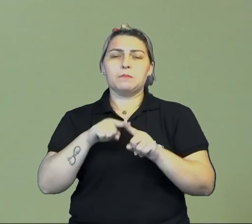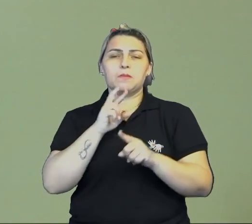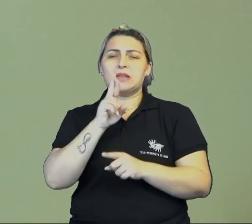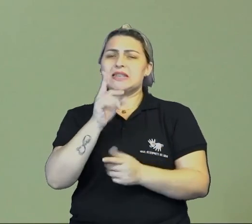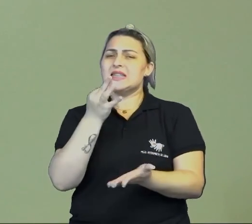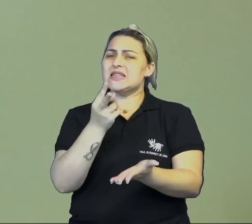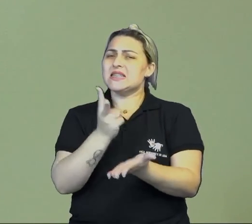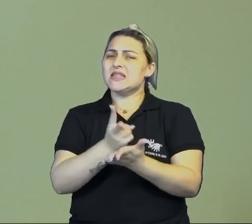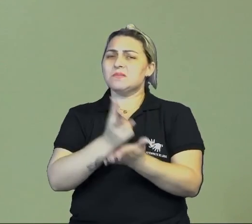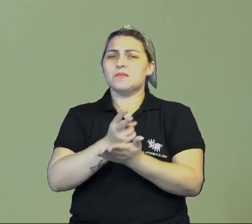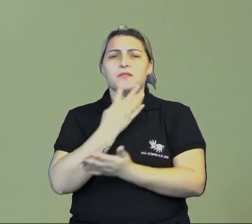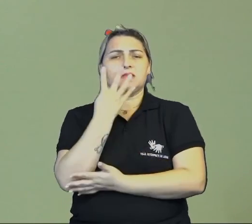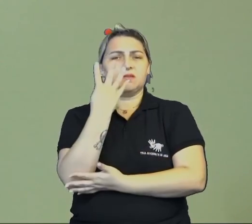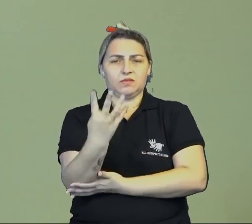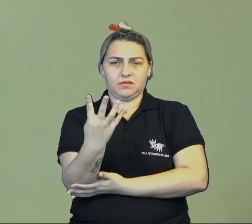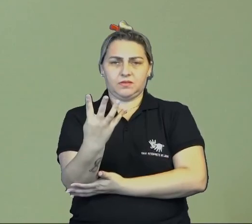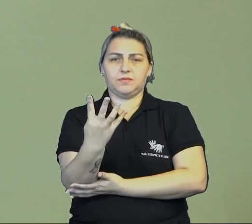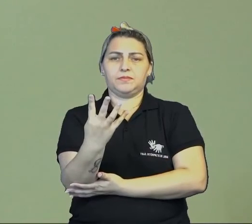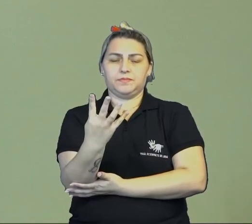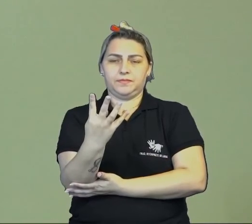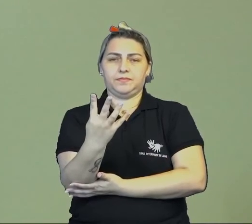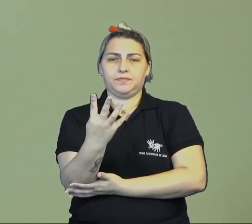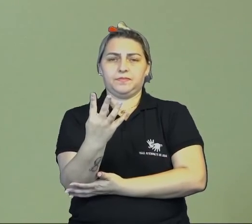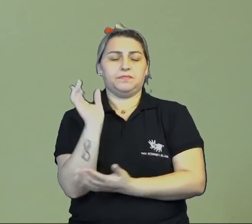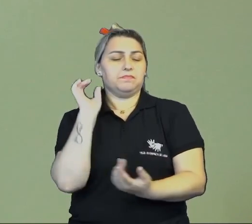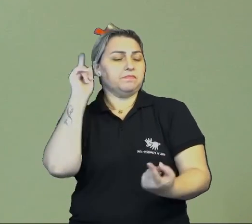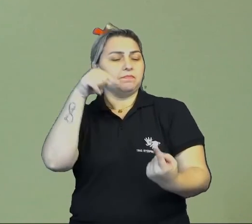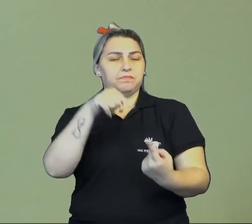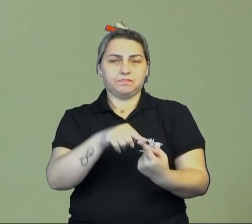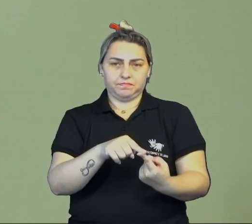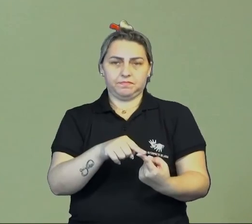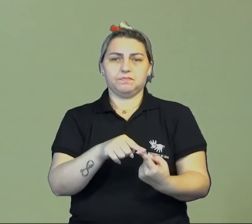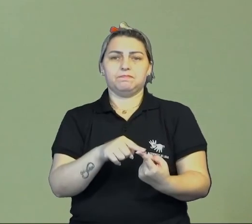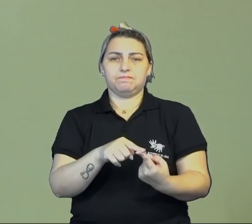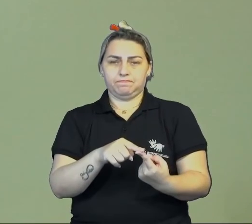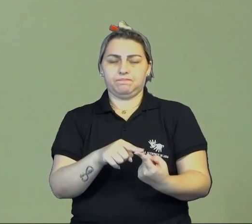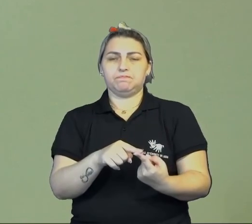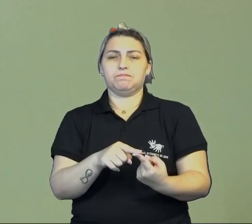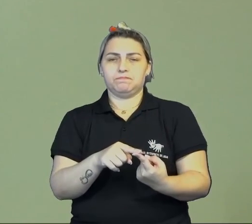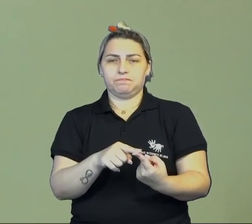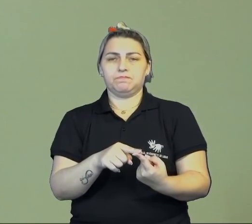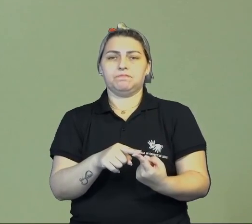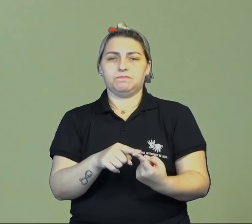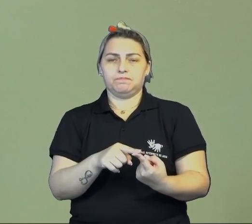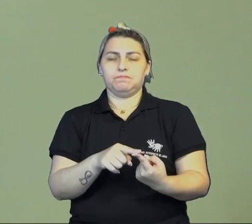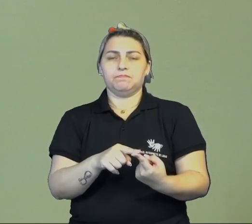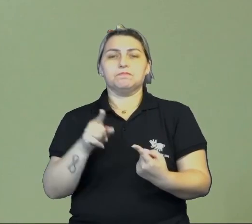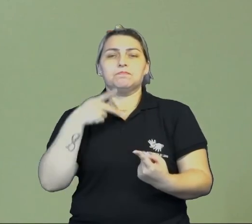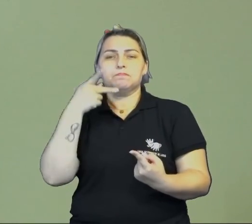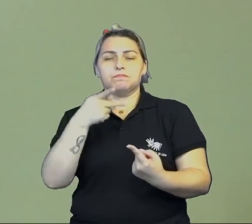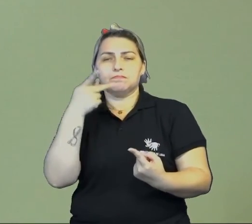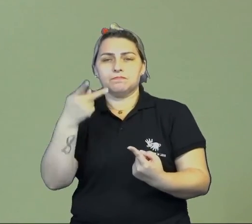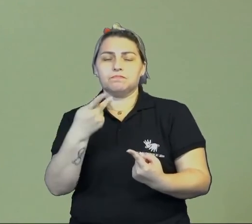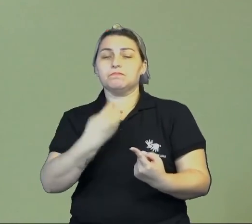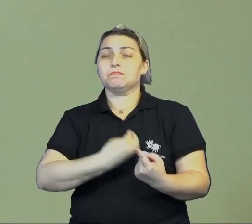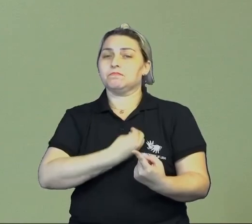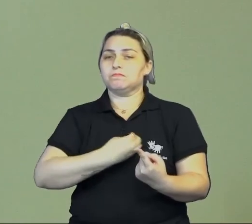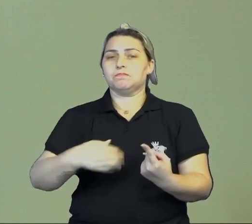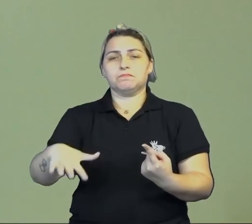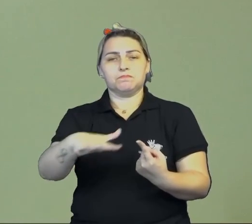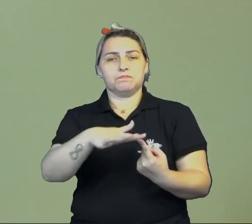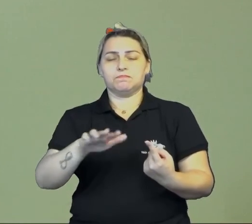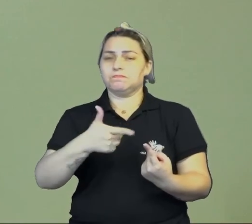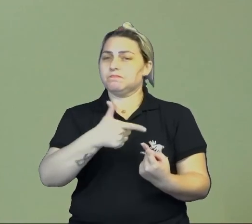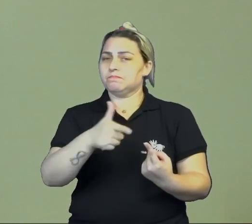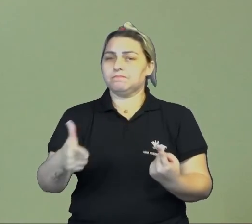resultado sempre vai ser 4. Isso é objetivo, isso é exatidão. Quando nós falamos da vida em sociedade,